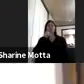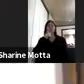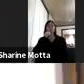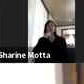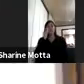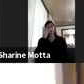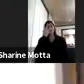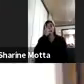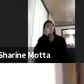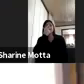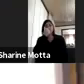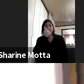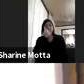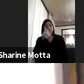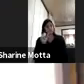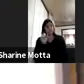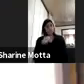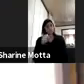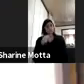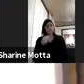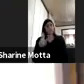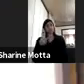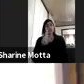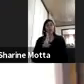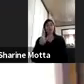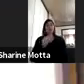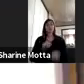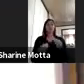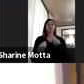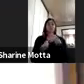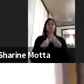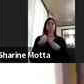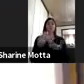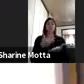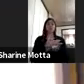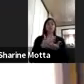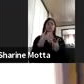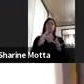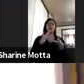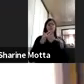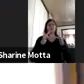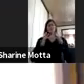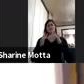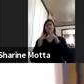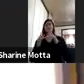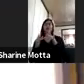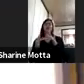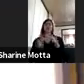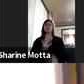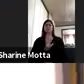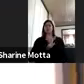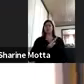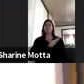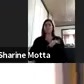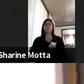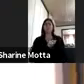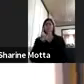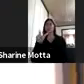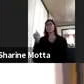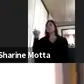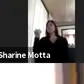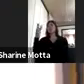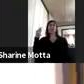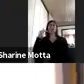geralmente as mulheres são mais vitimadas nisso. Começa a fazer um contato romântico com uma pessoa de outro país,